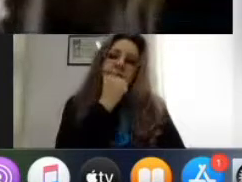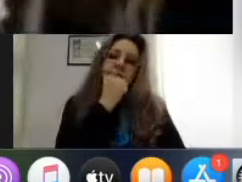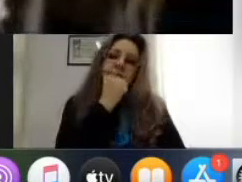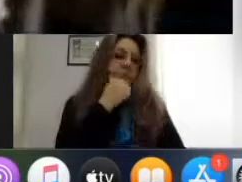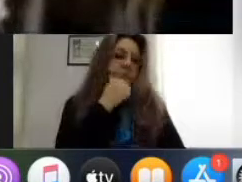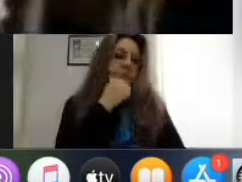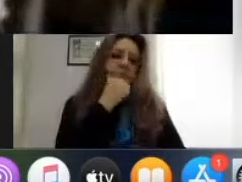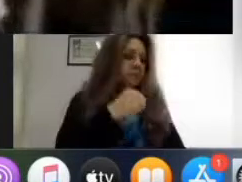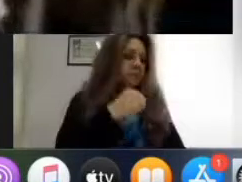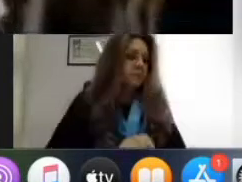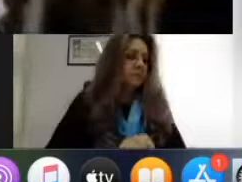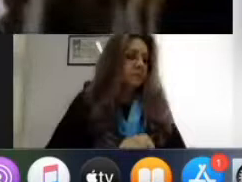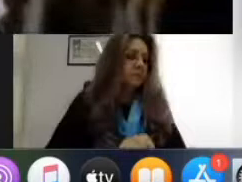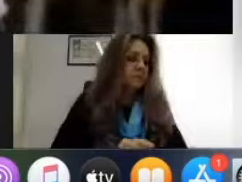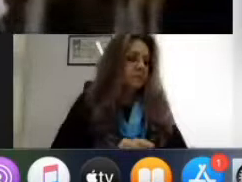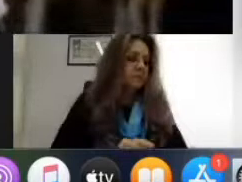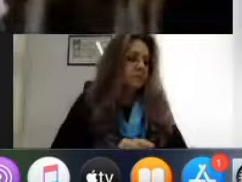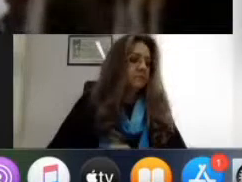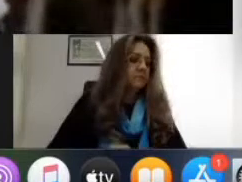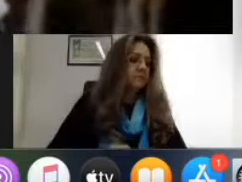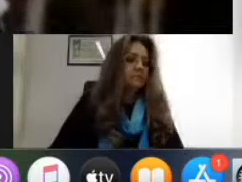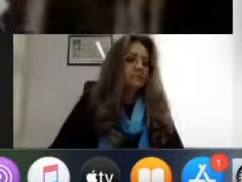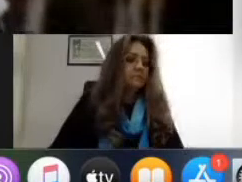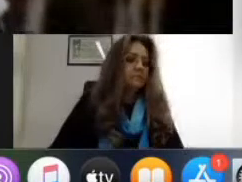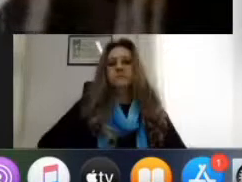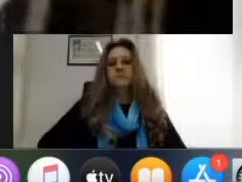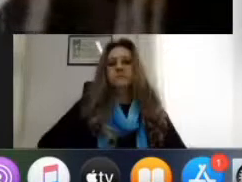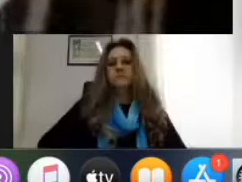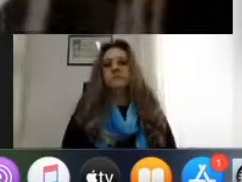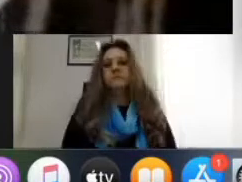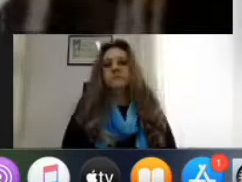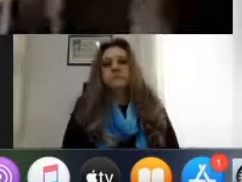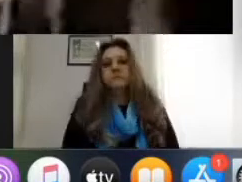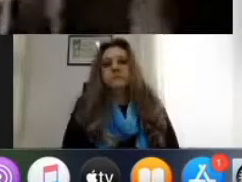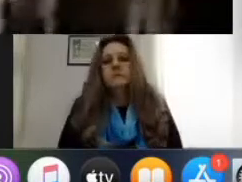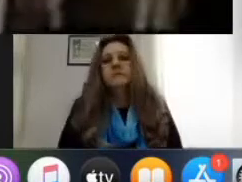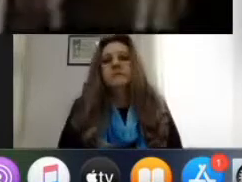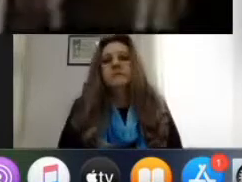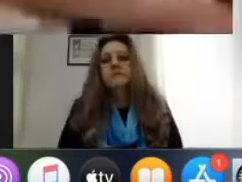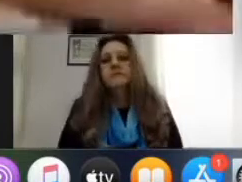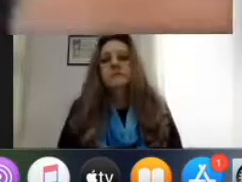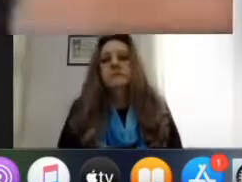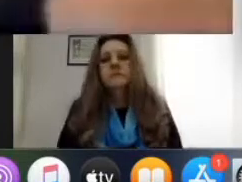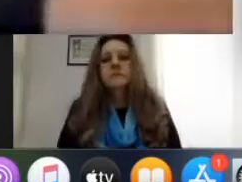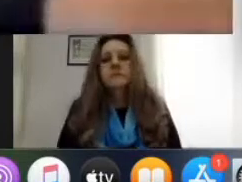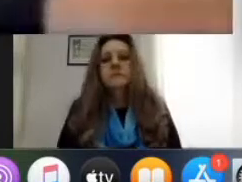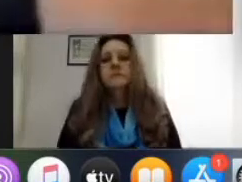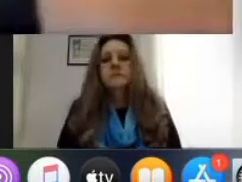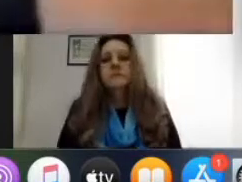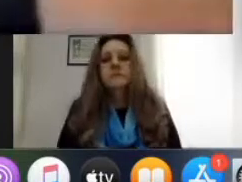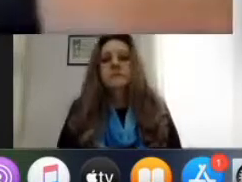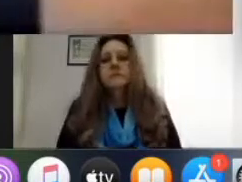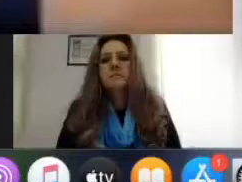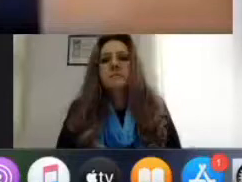um, como diria o Latour, é levado a agir pelos outros. Ninguém é autônomo em uma rede.